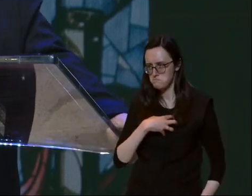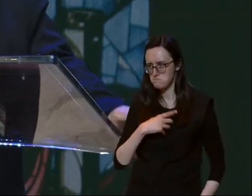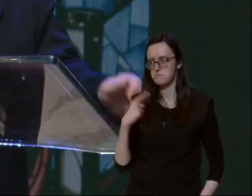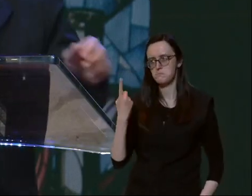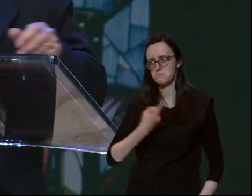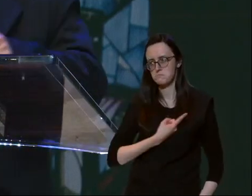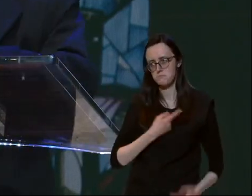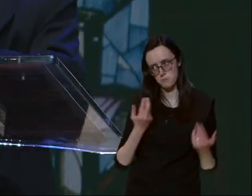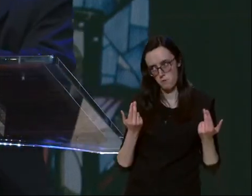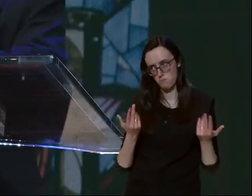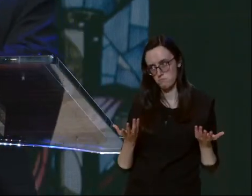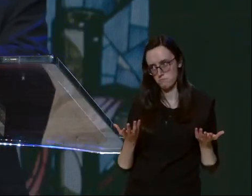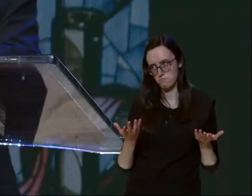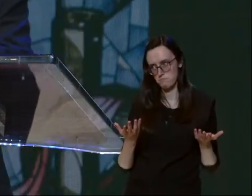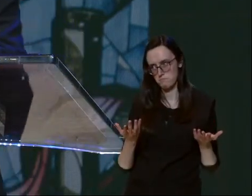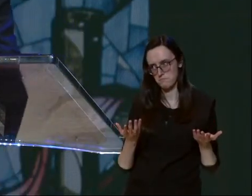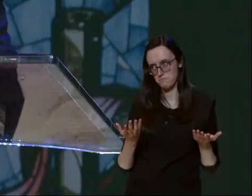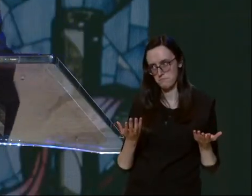Tem.